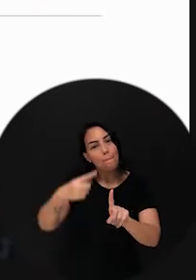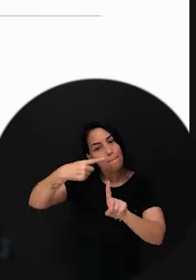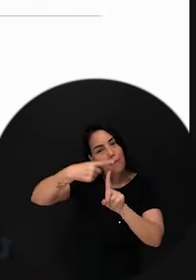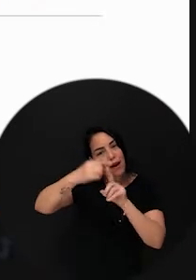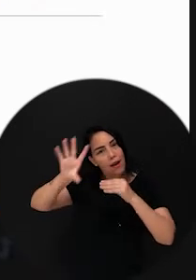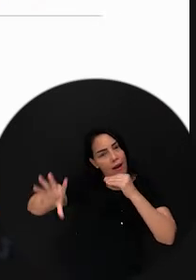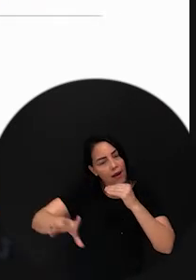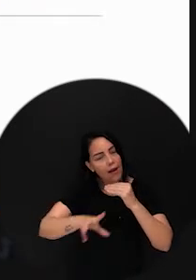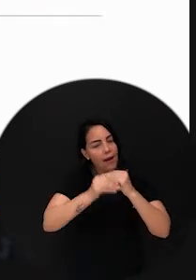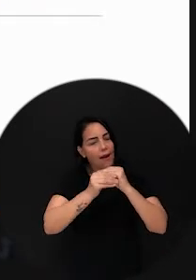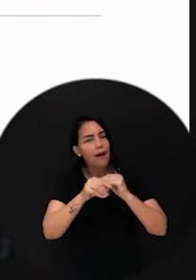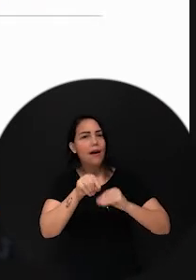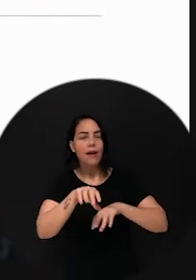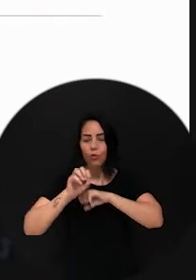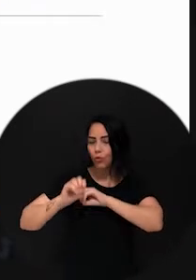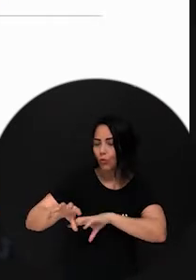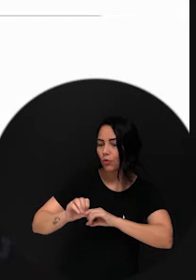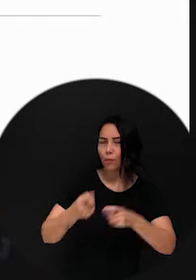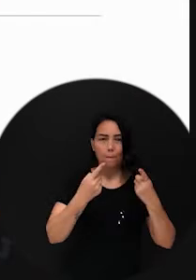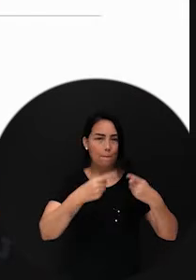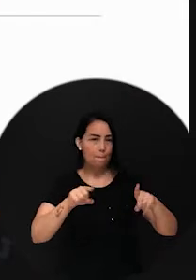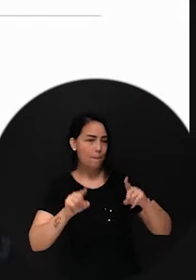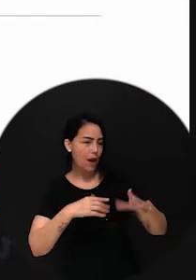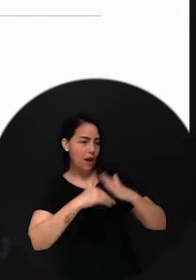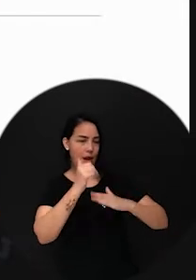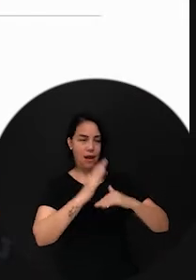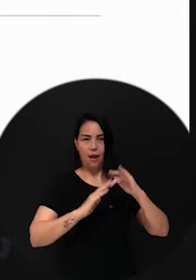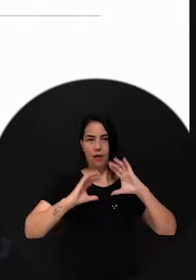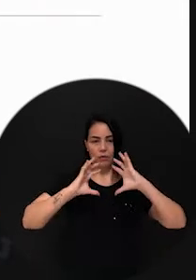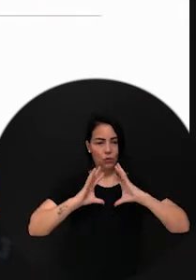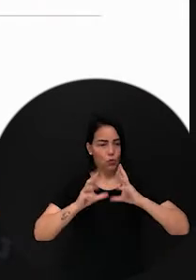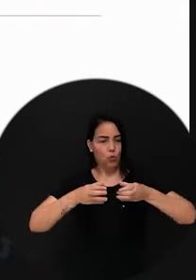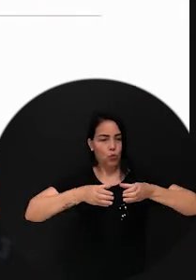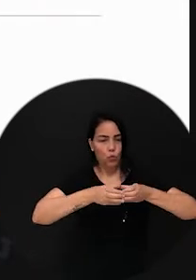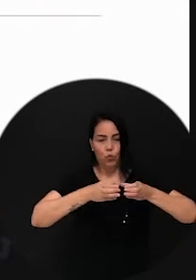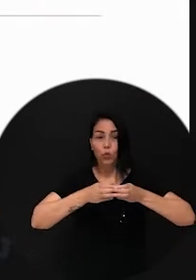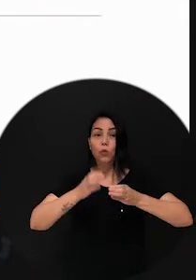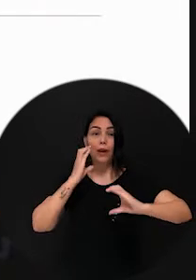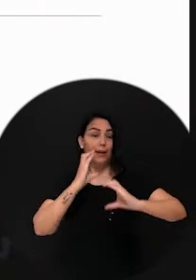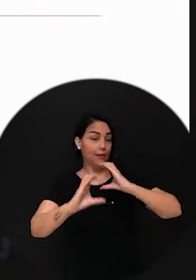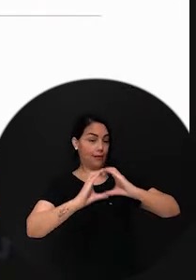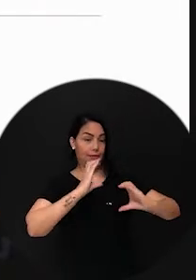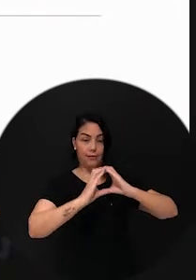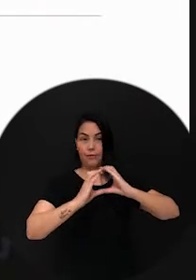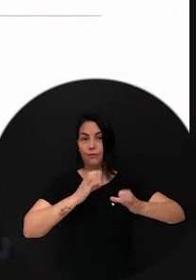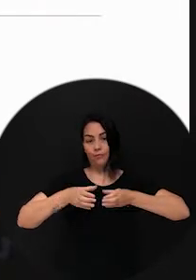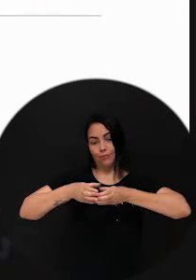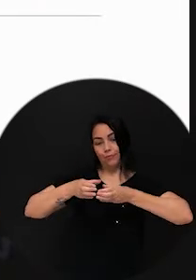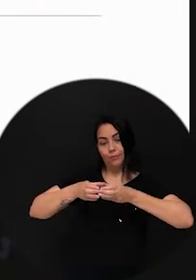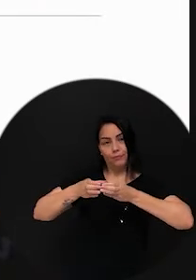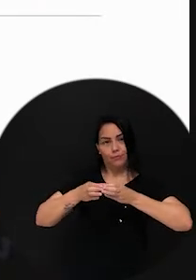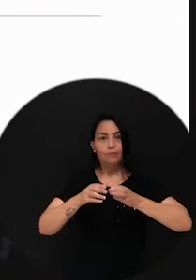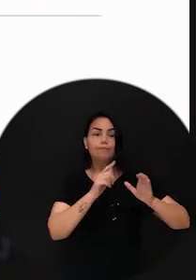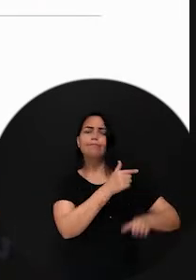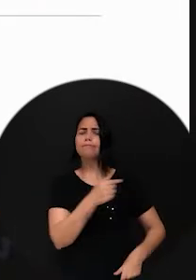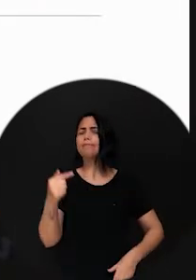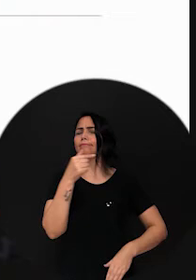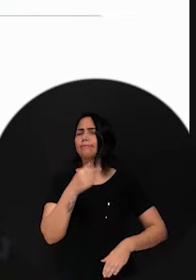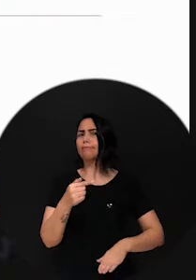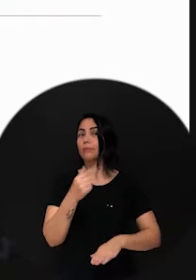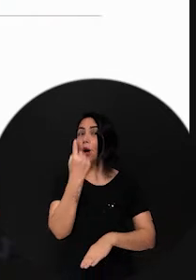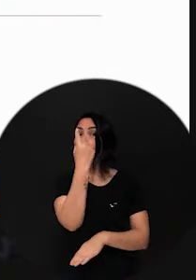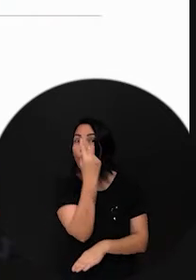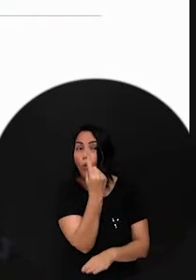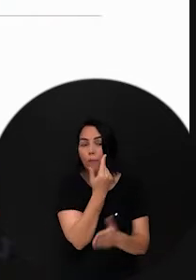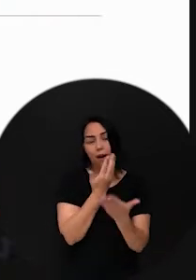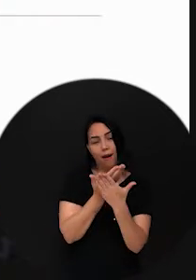prática de conjunto, percussão corporal e canto coral. Essas aulas, então, são semanais,